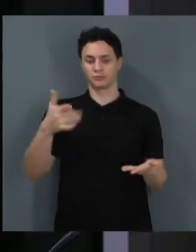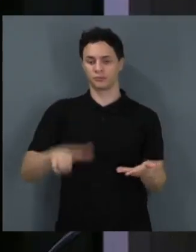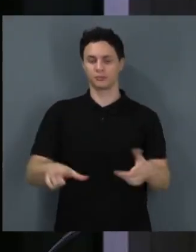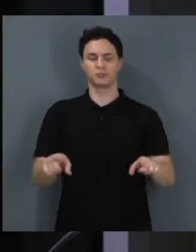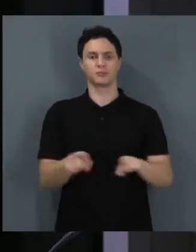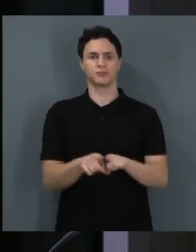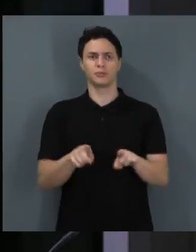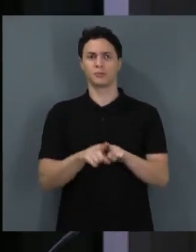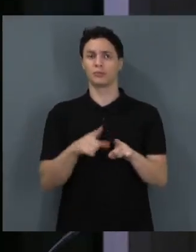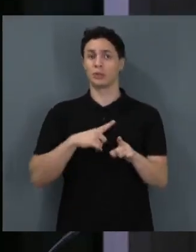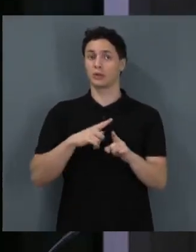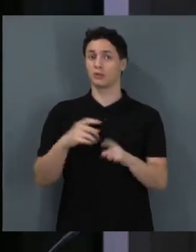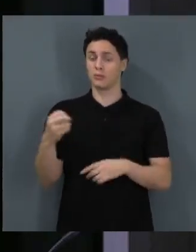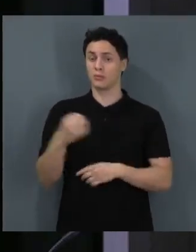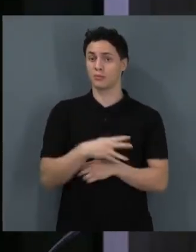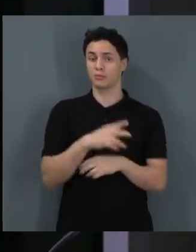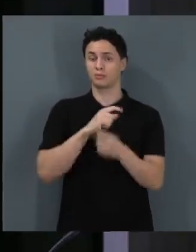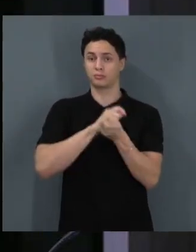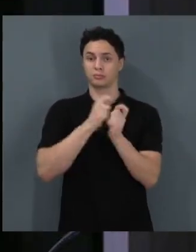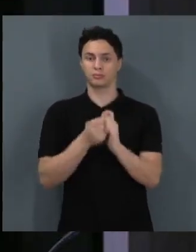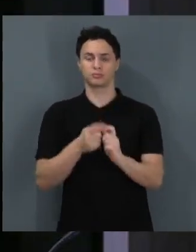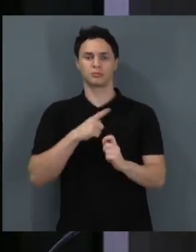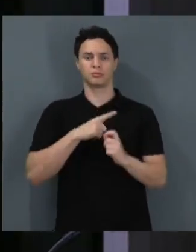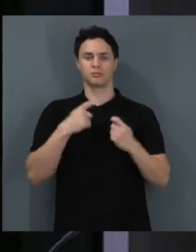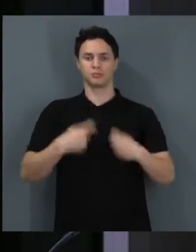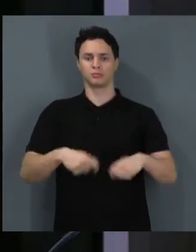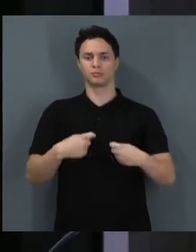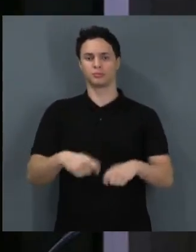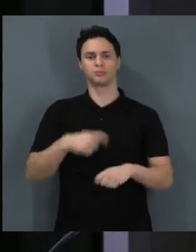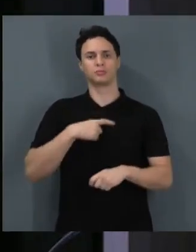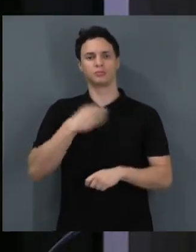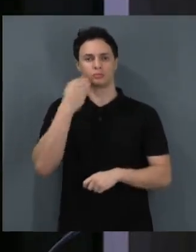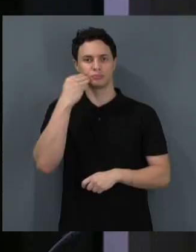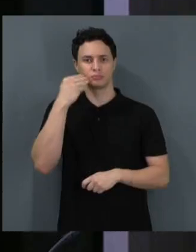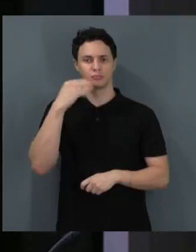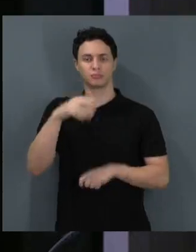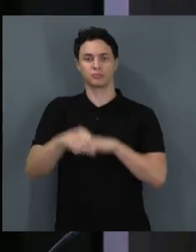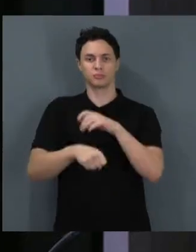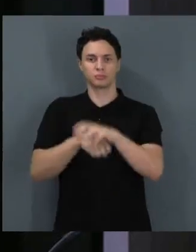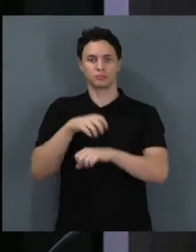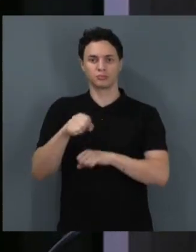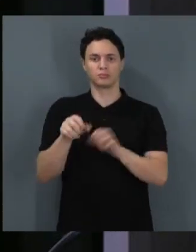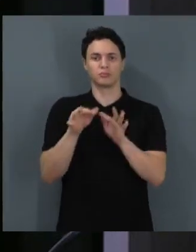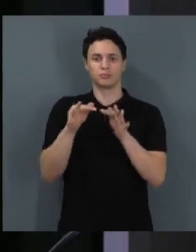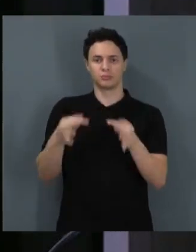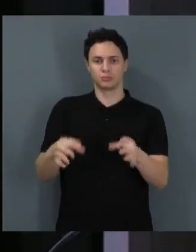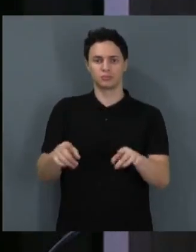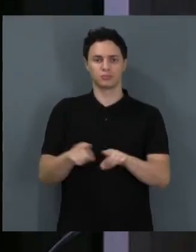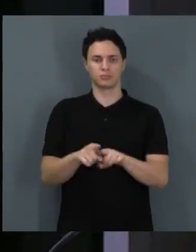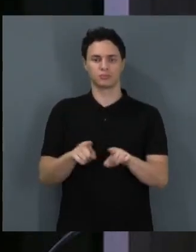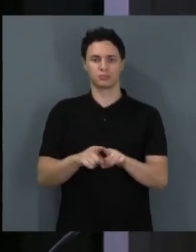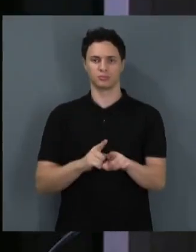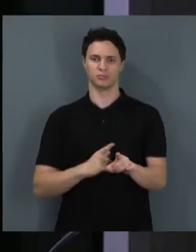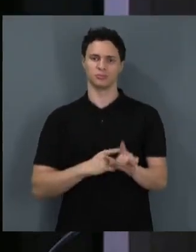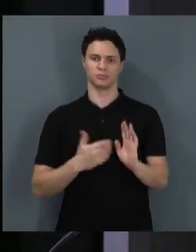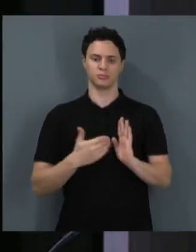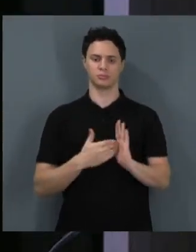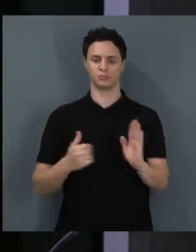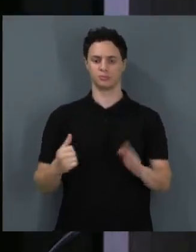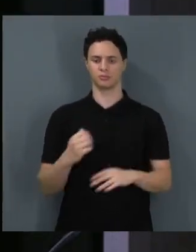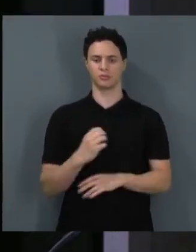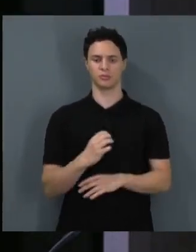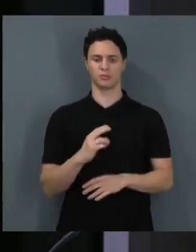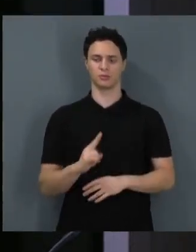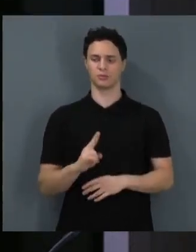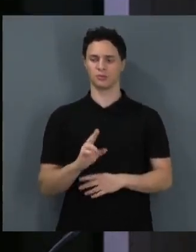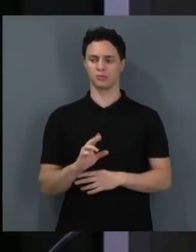ser modernizado. Há uma necessidade de se buscar essa simplificação, de se retirar a cumulatividade, de